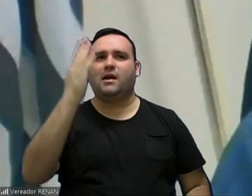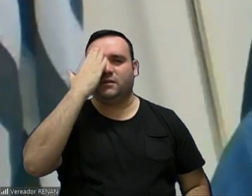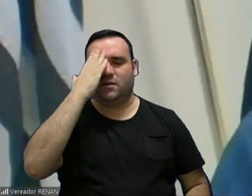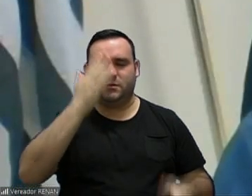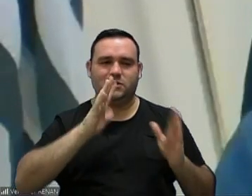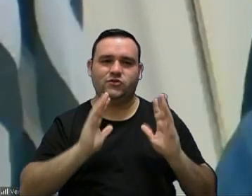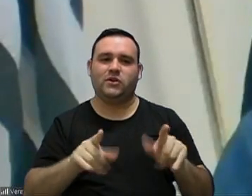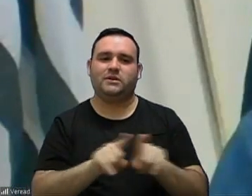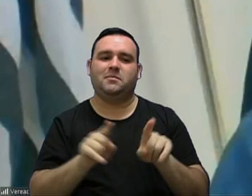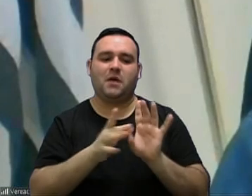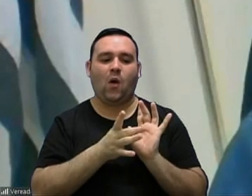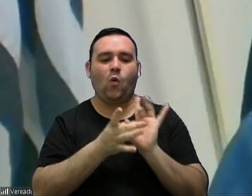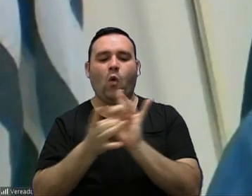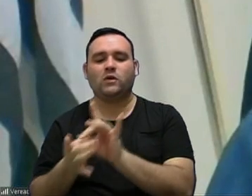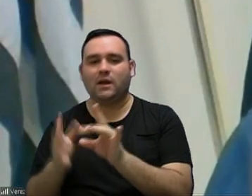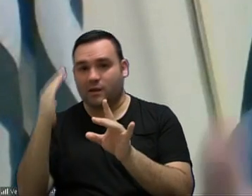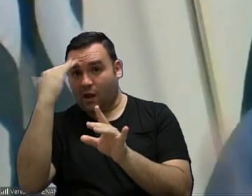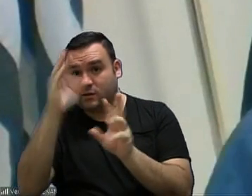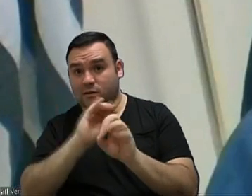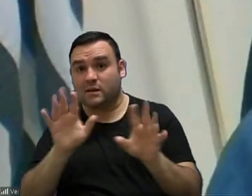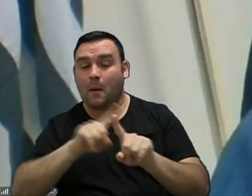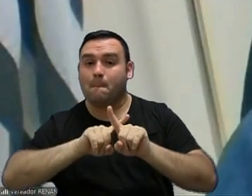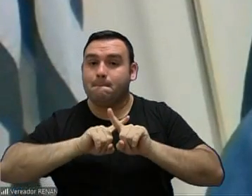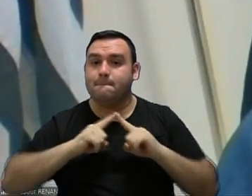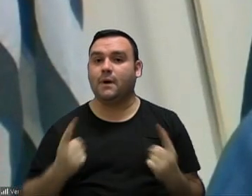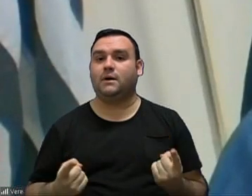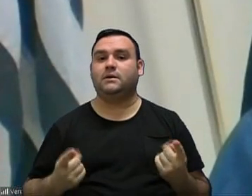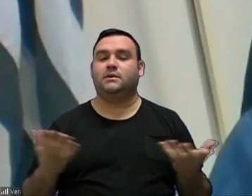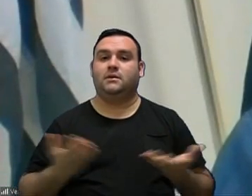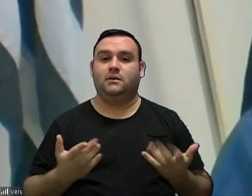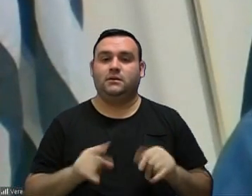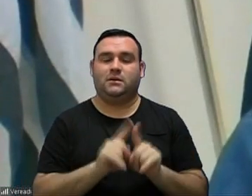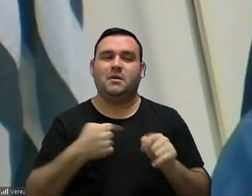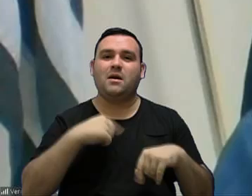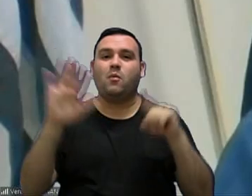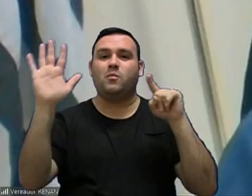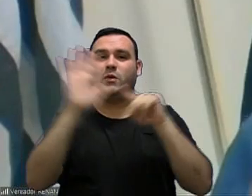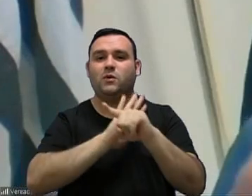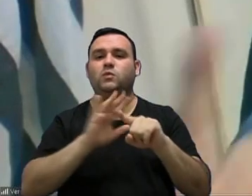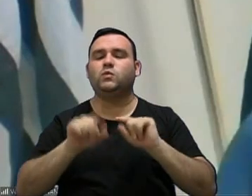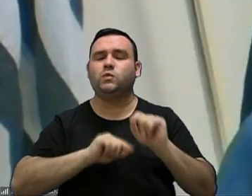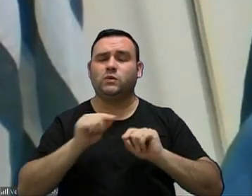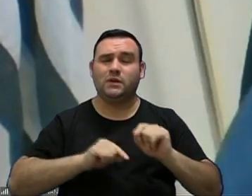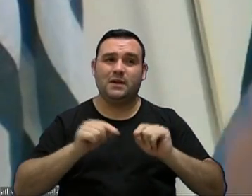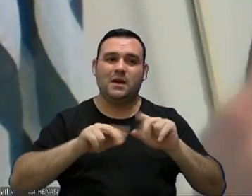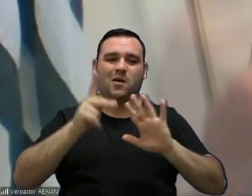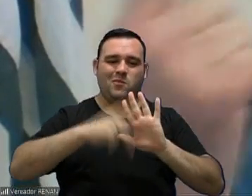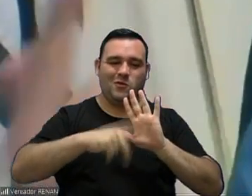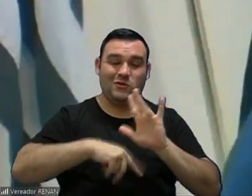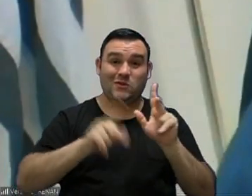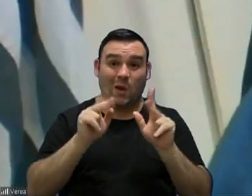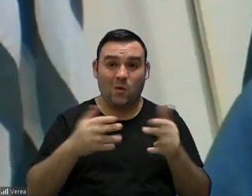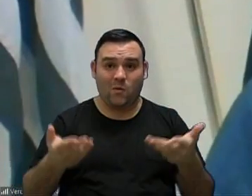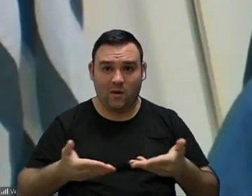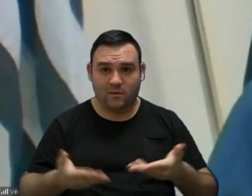Nós já entendemos o contexto da coisa, mas a minha questão de ordem, presidente, é que projetos desta envergadura, portanto,